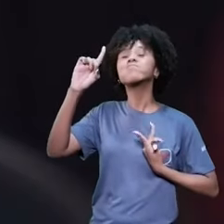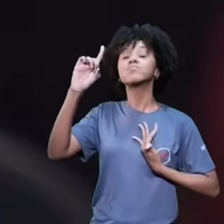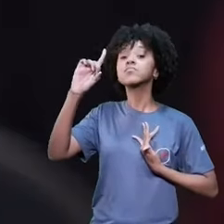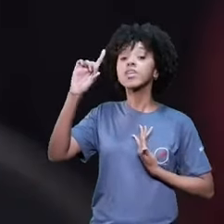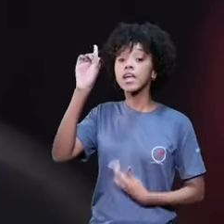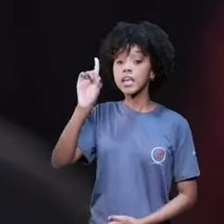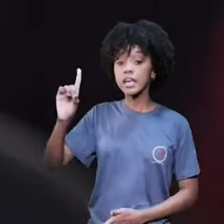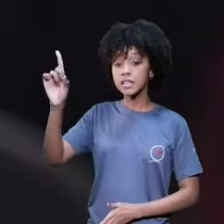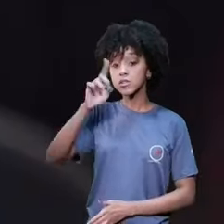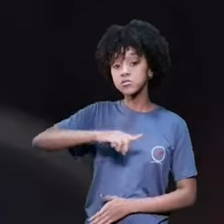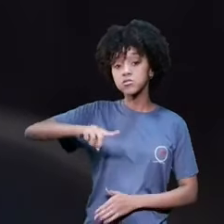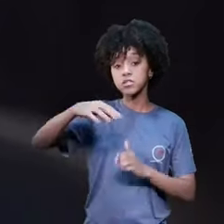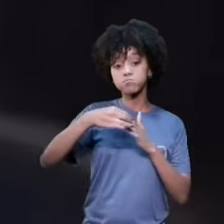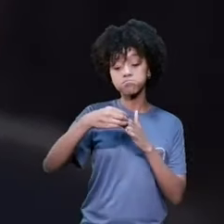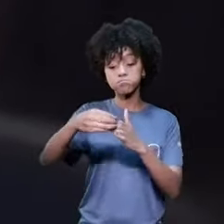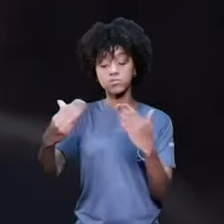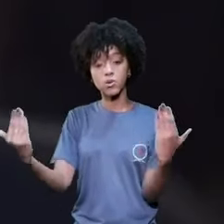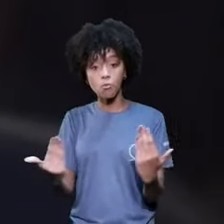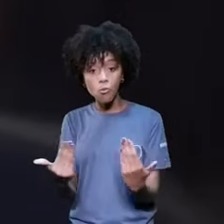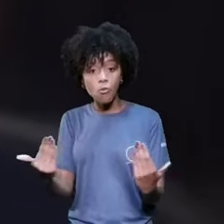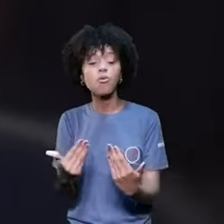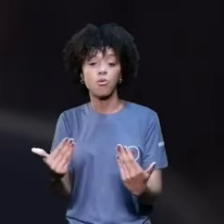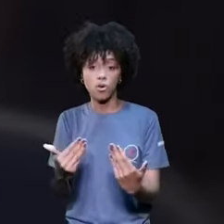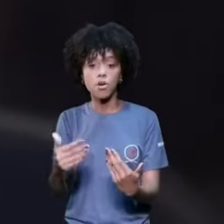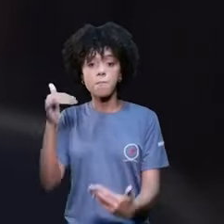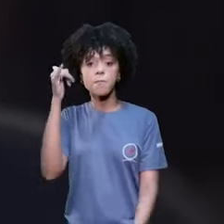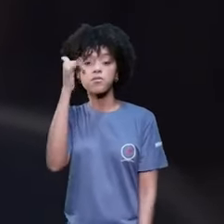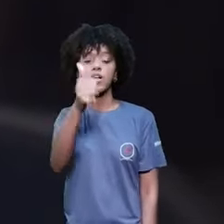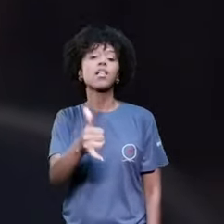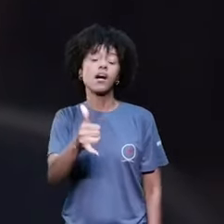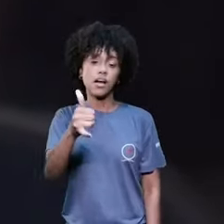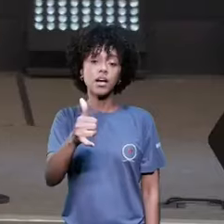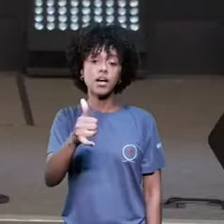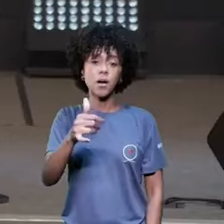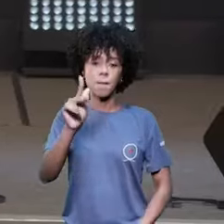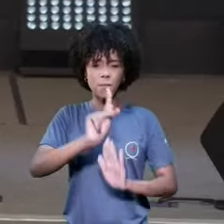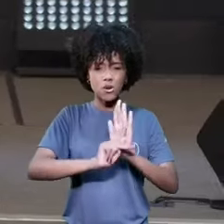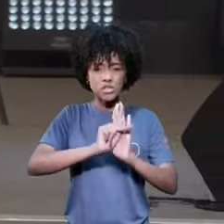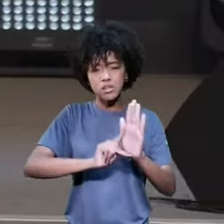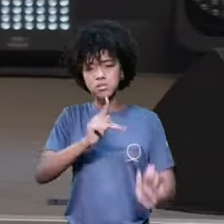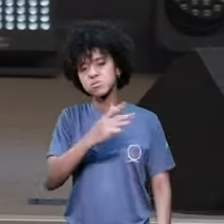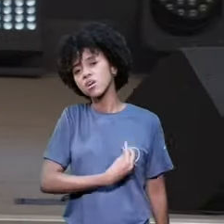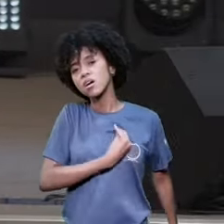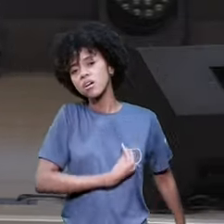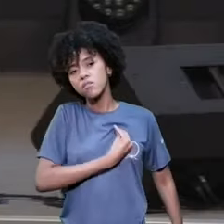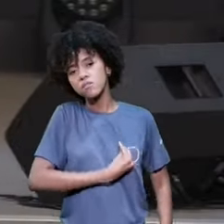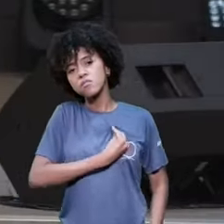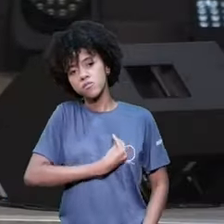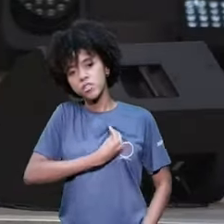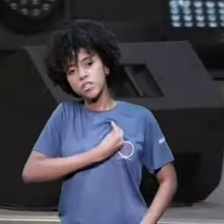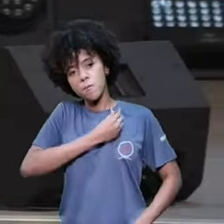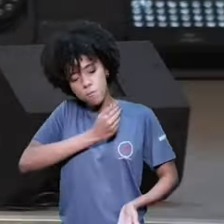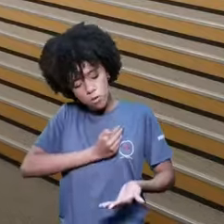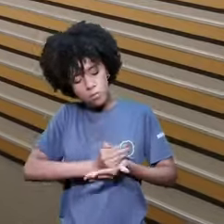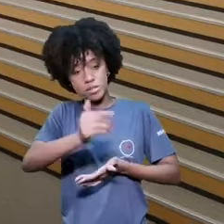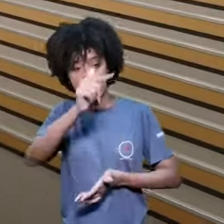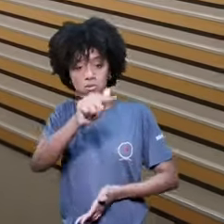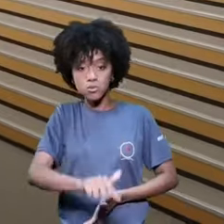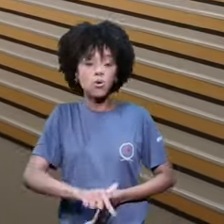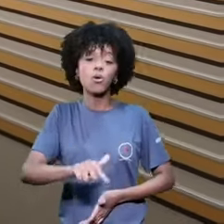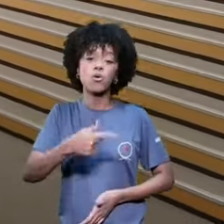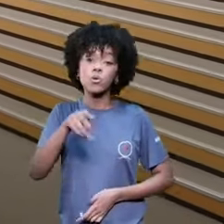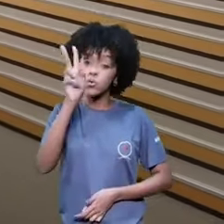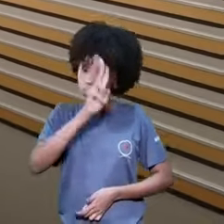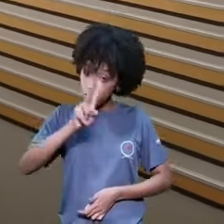essa noite para te dizer: eu vou reacender projetos de Deus na sua vida. Ei, eu vou mudar coisas na tua história.